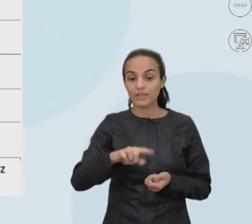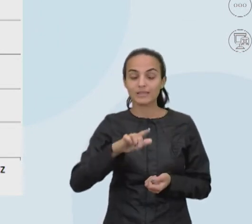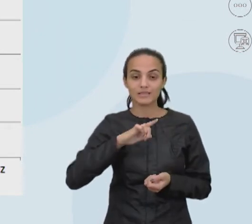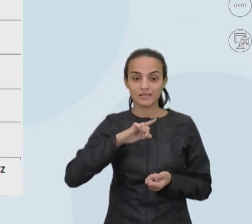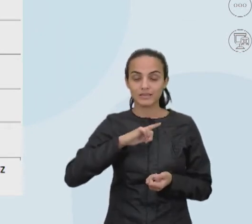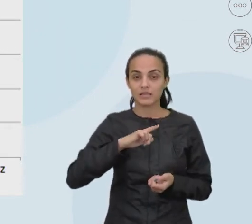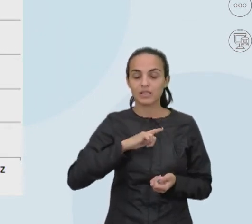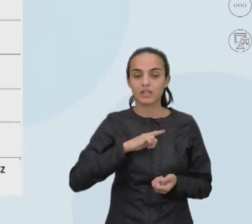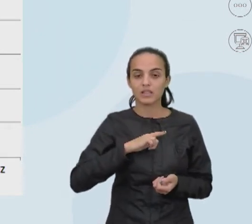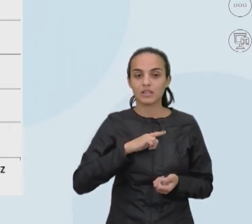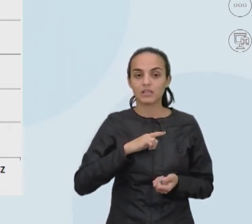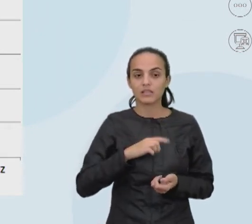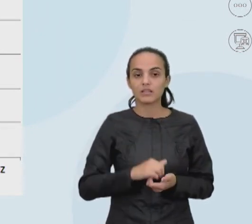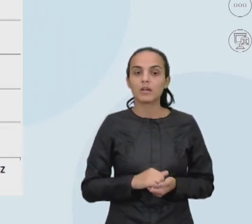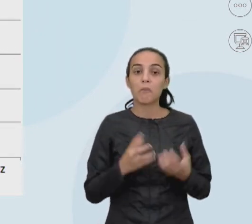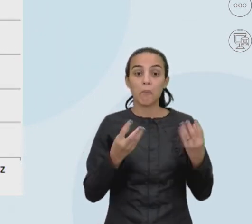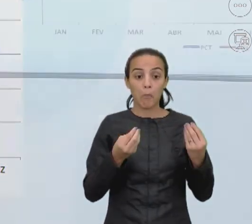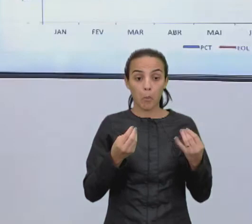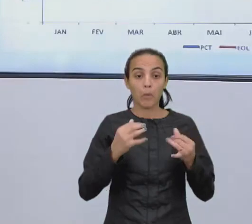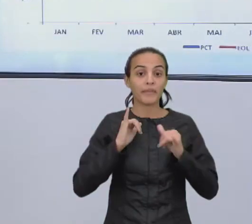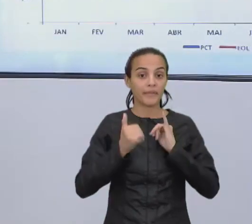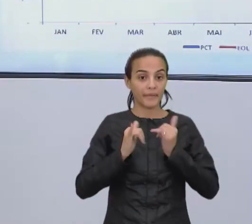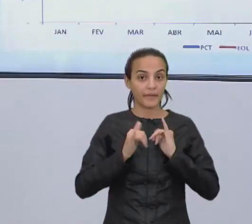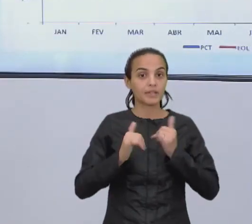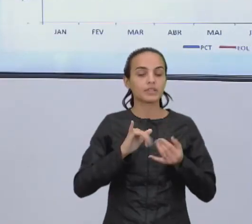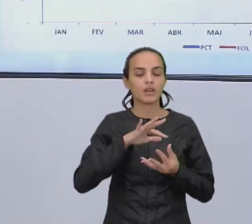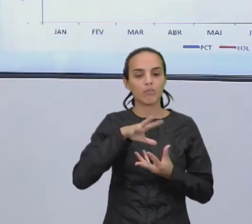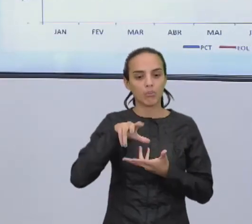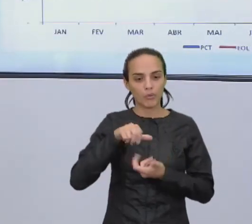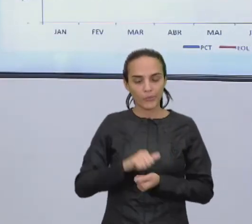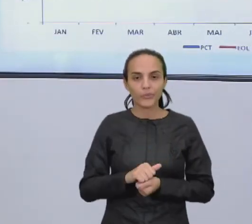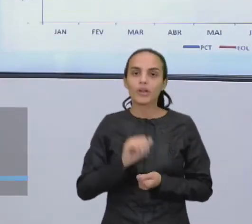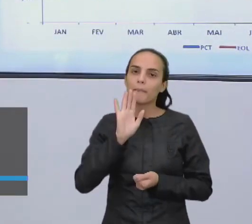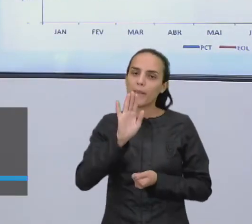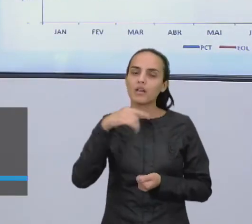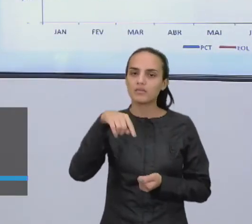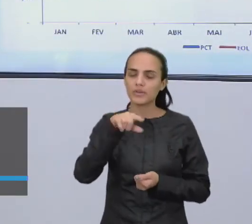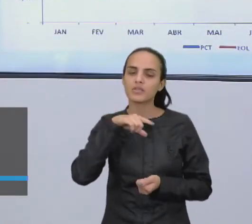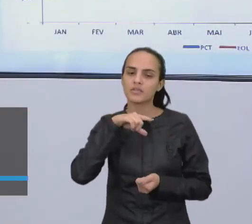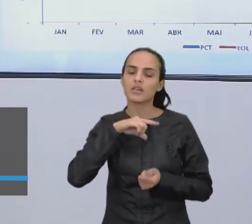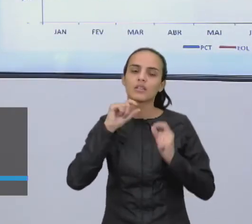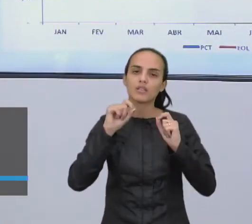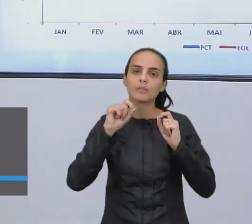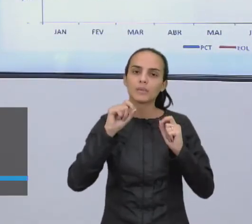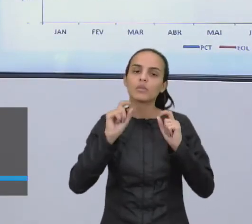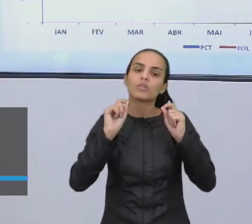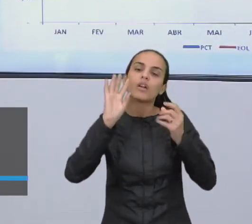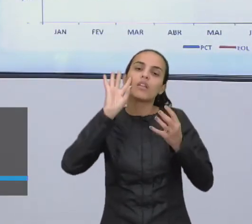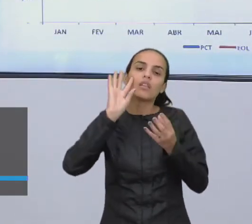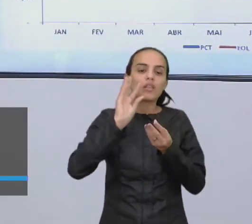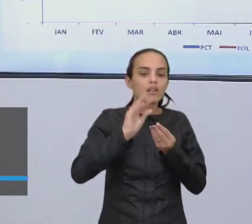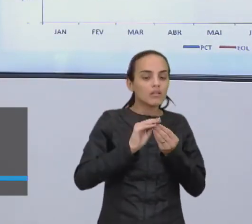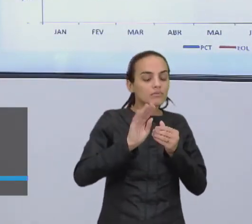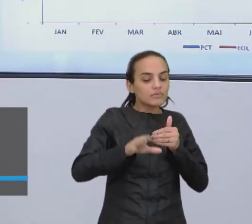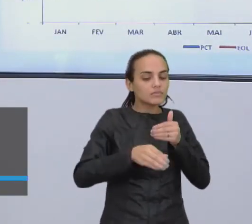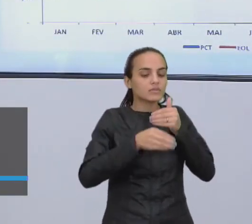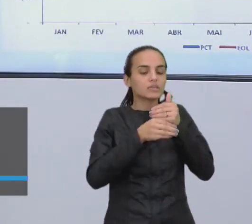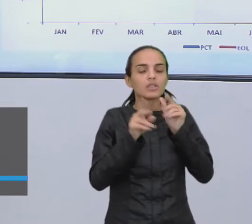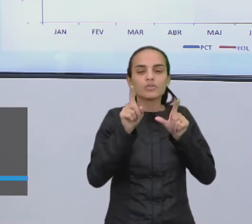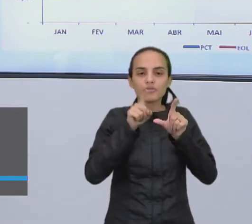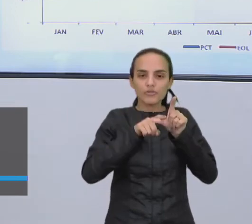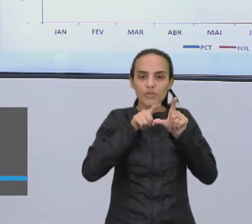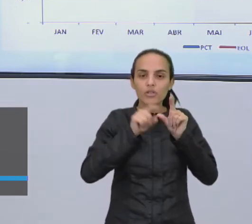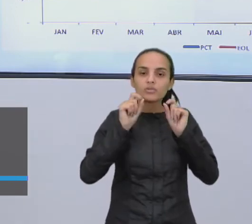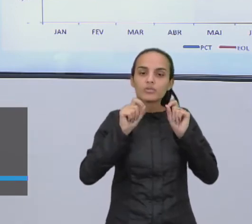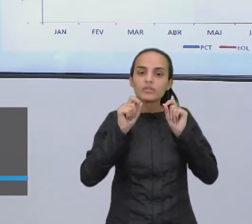né, muita energia vindo das hidrelétricas e a gente tem o que a gente chama de complementariedade de fontes com a